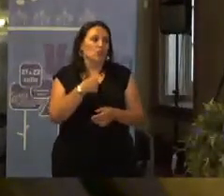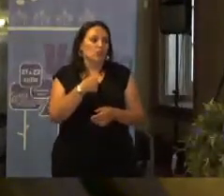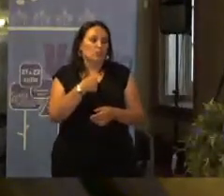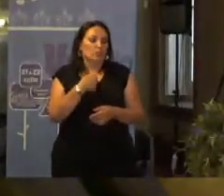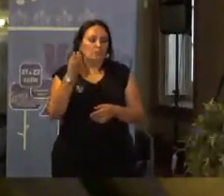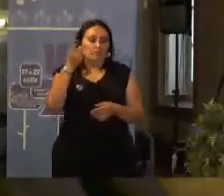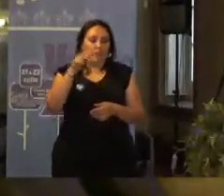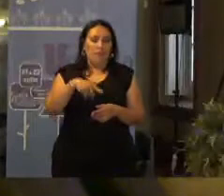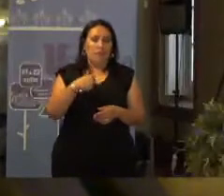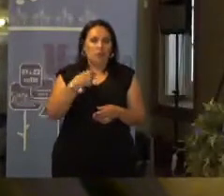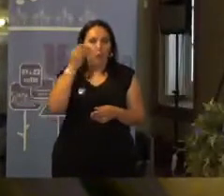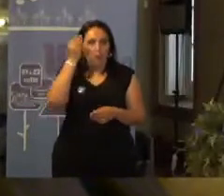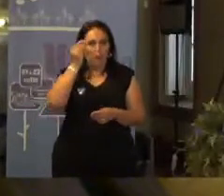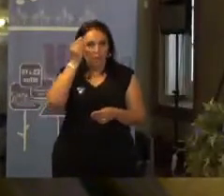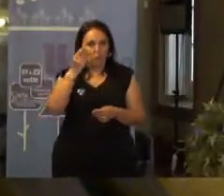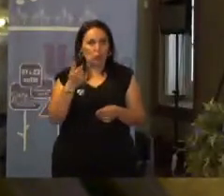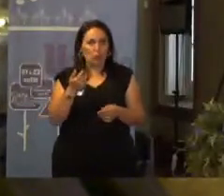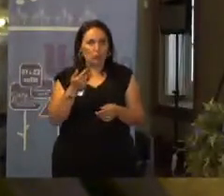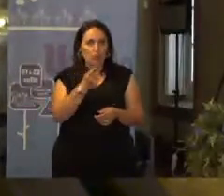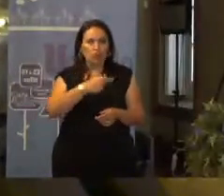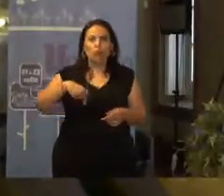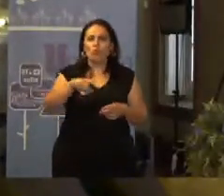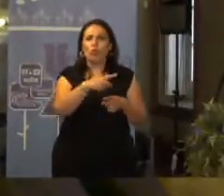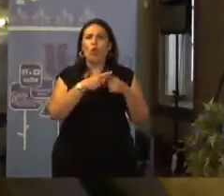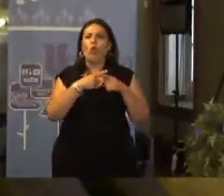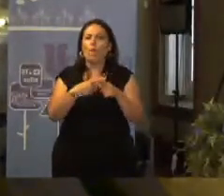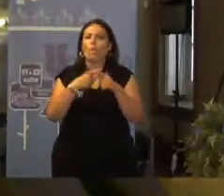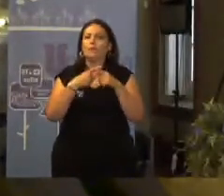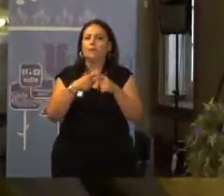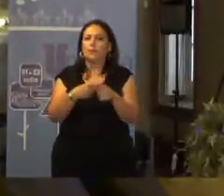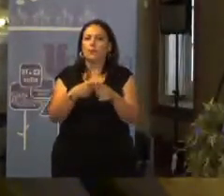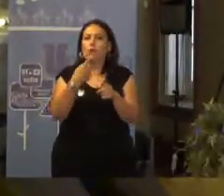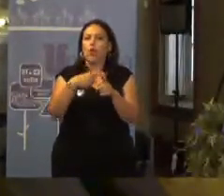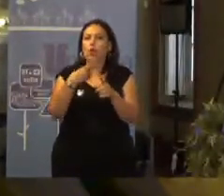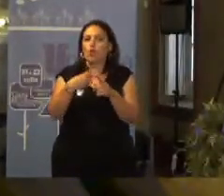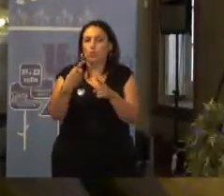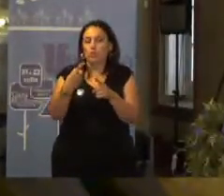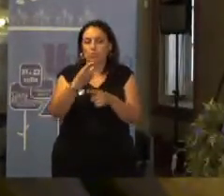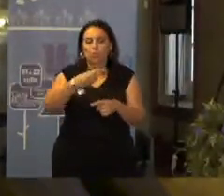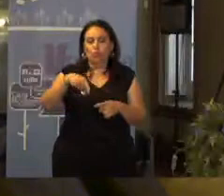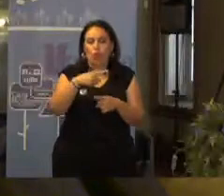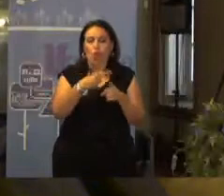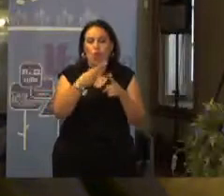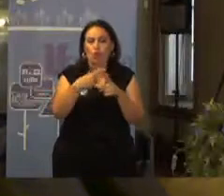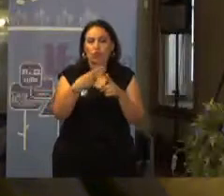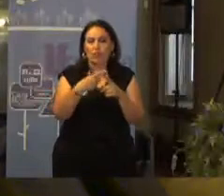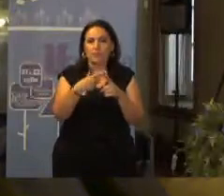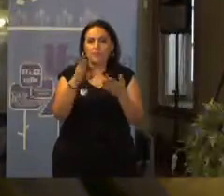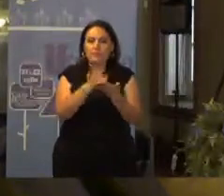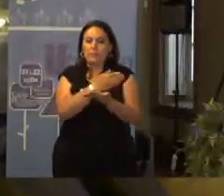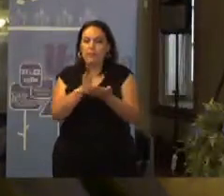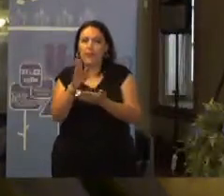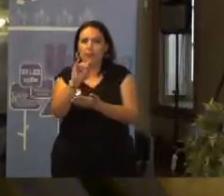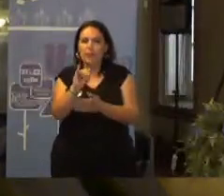que fundamentalmente compartimos moito máis das cousas que nos separan e eu suscribiría